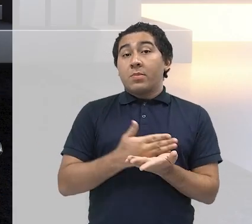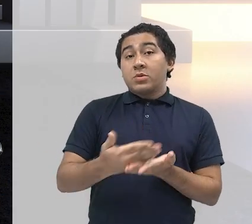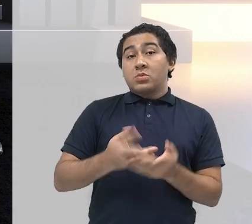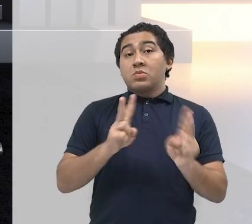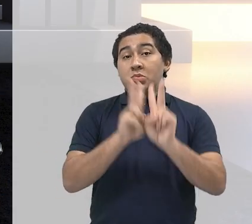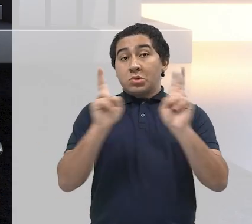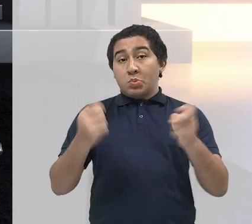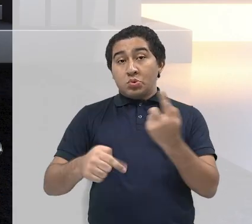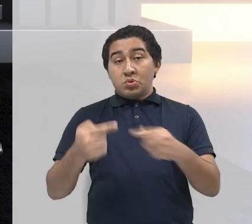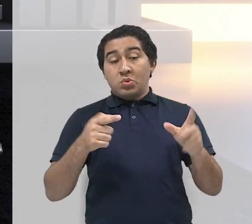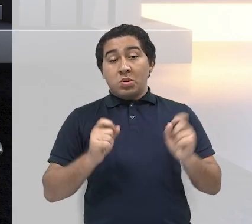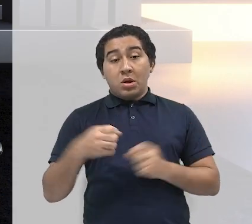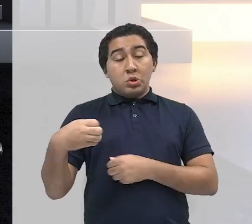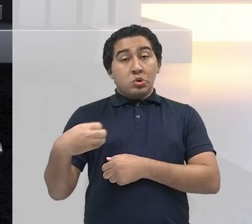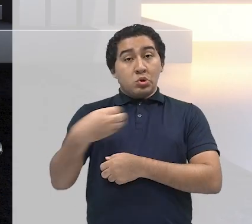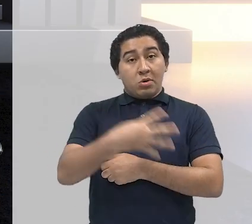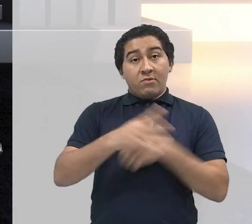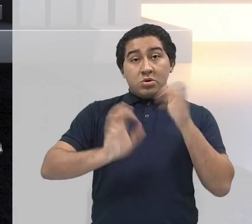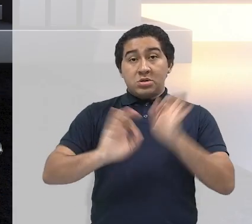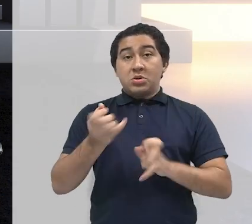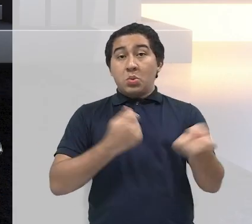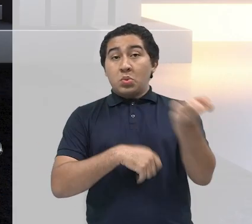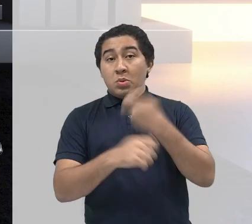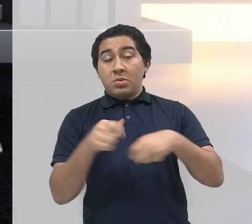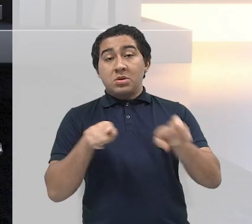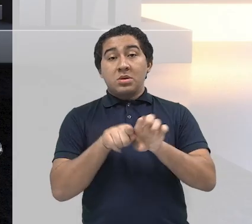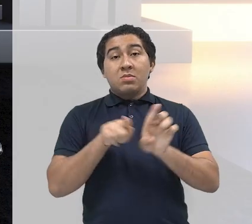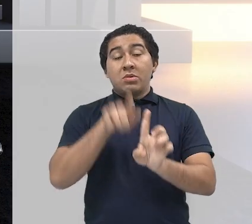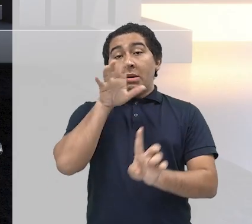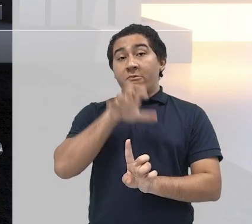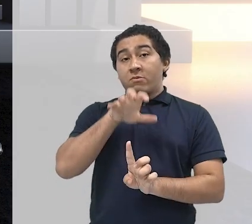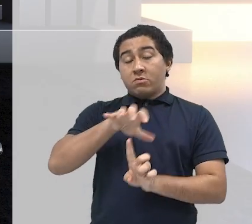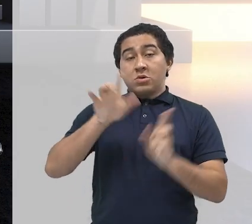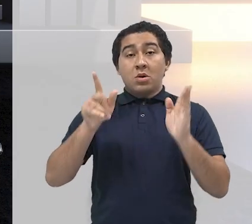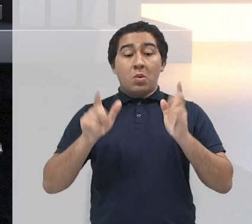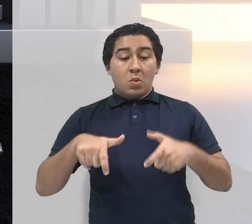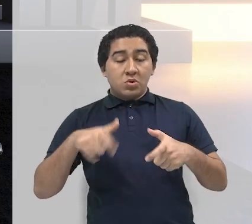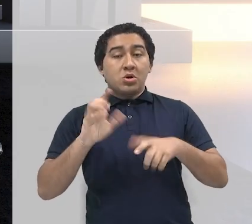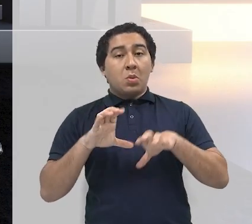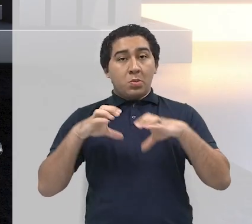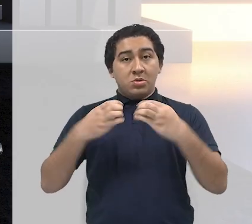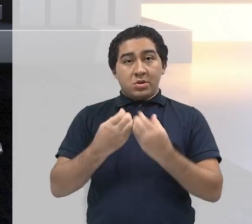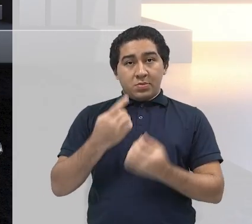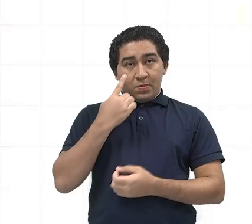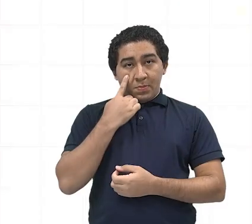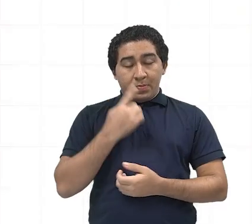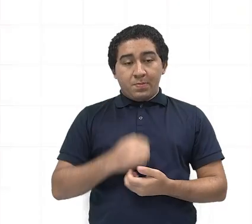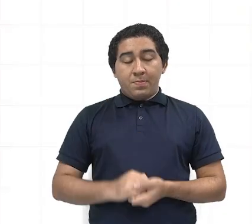falando sobre essa questão dessa nova ordem econômica e os impactos sobre essas comunidades.